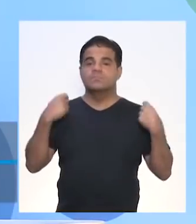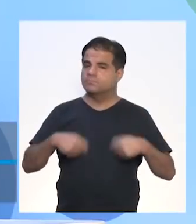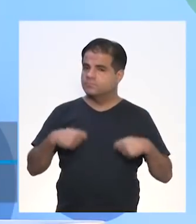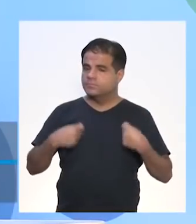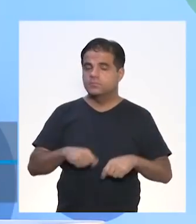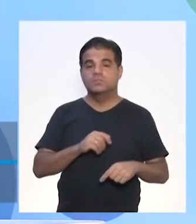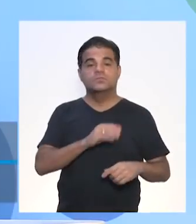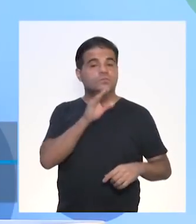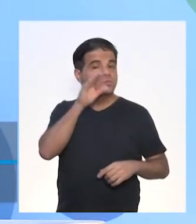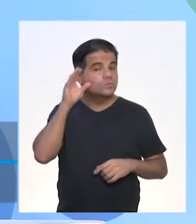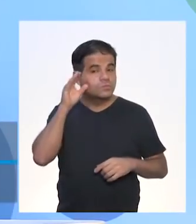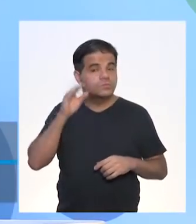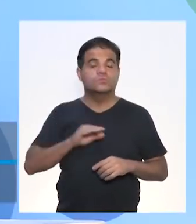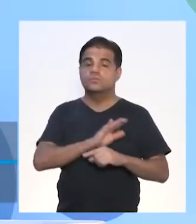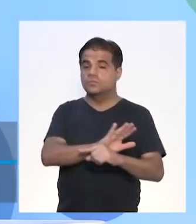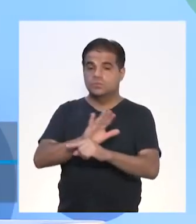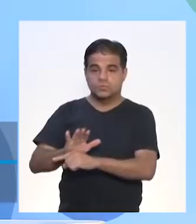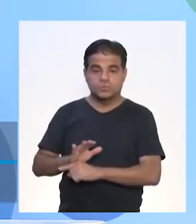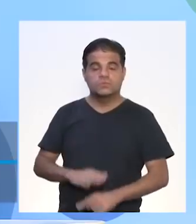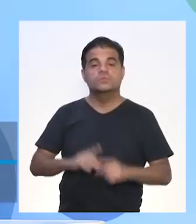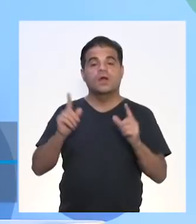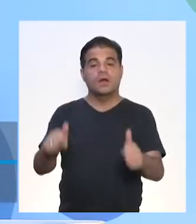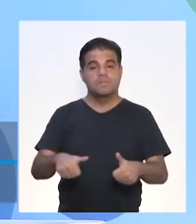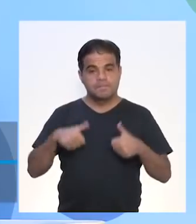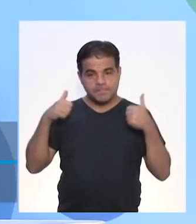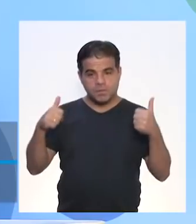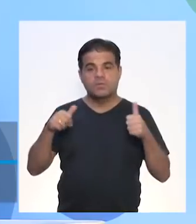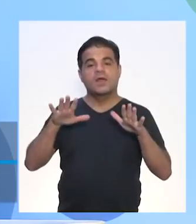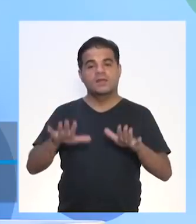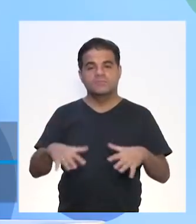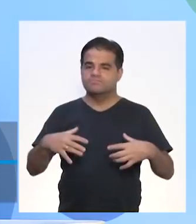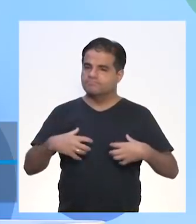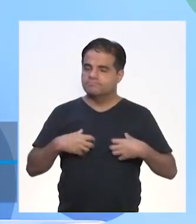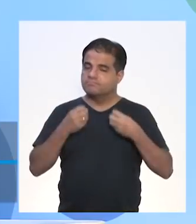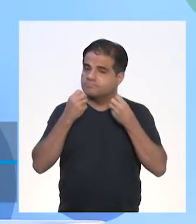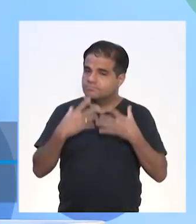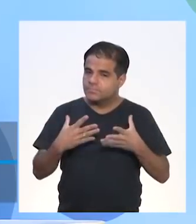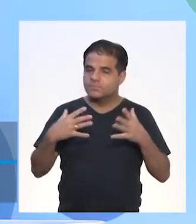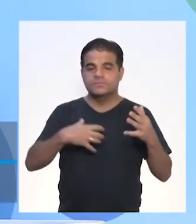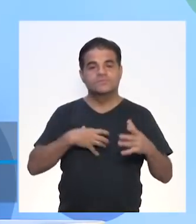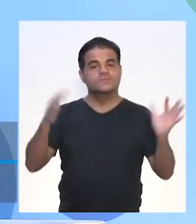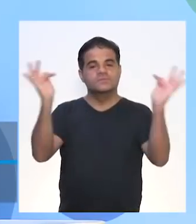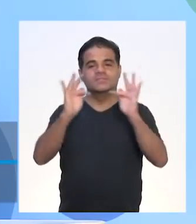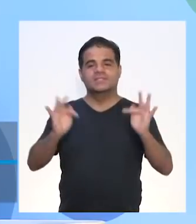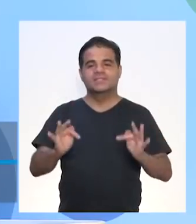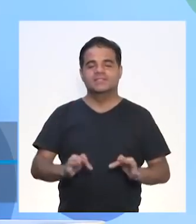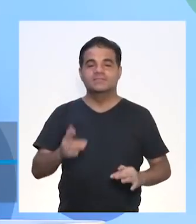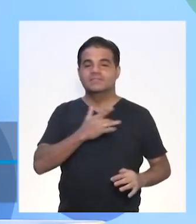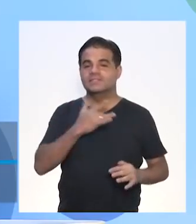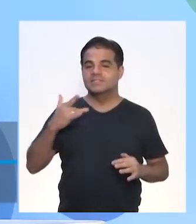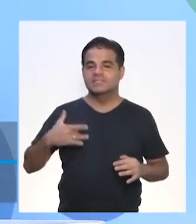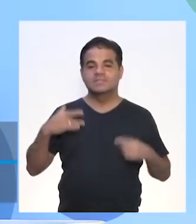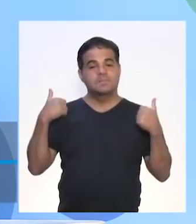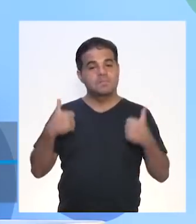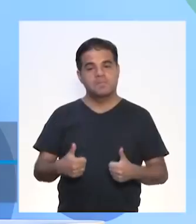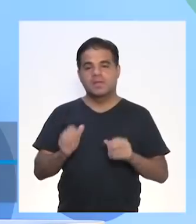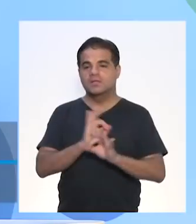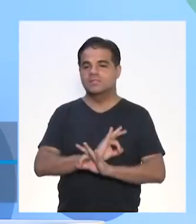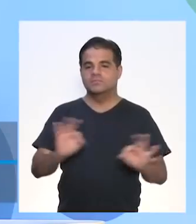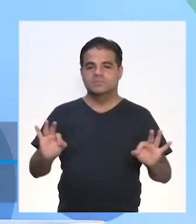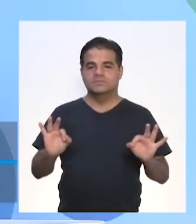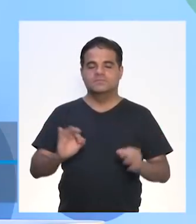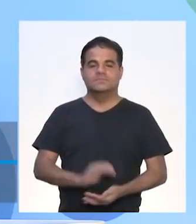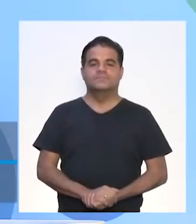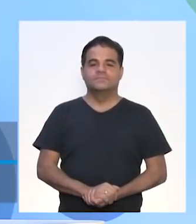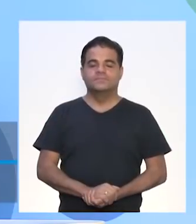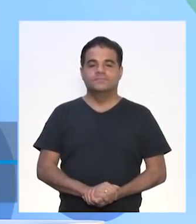adultos ajudam a melhorar e ficar bom, feliz e saudável. Ficar bem, né? Feliz e